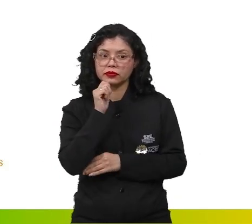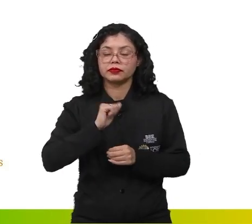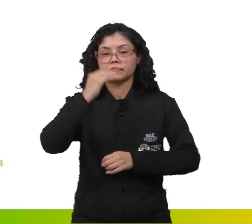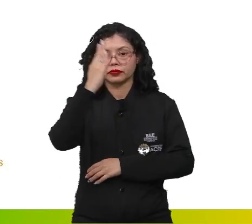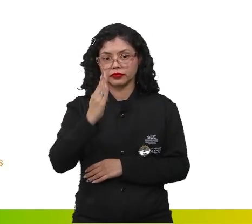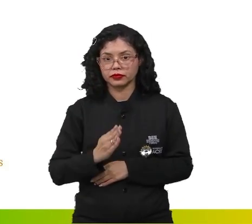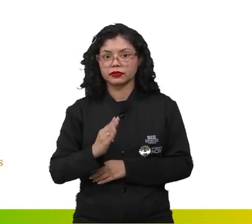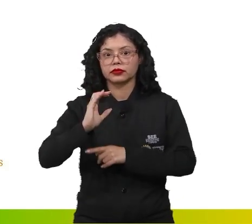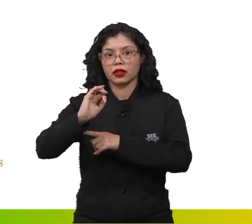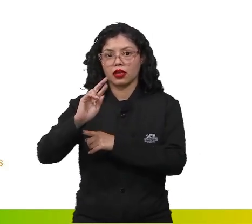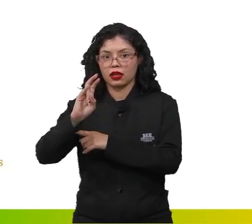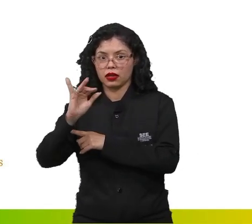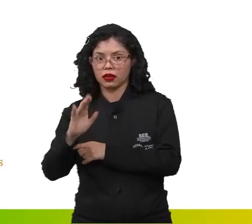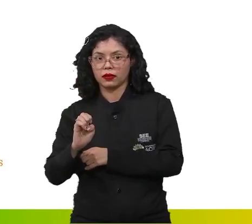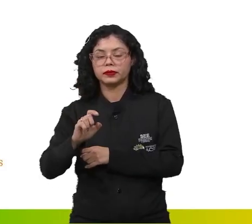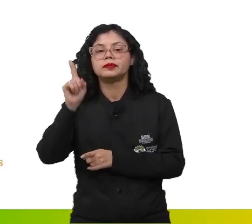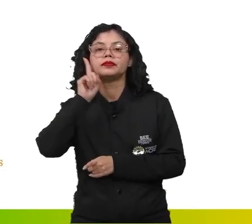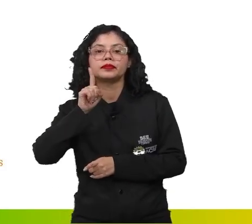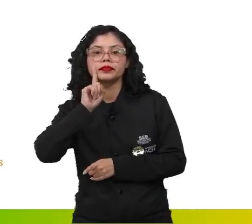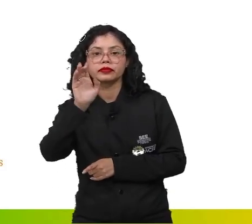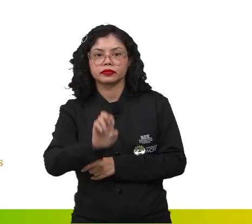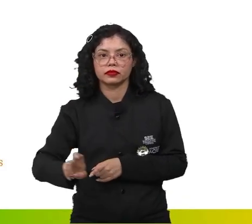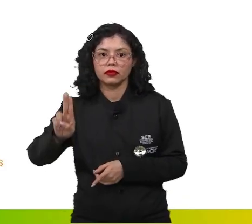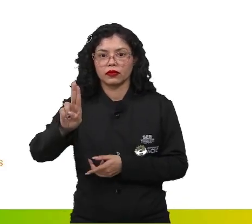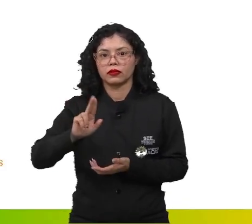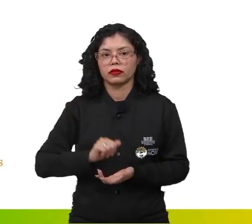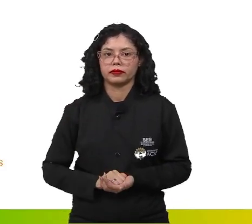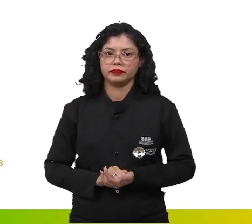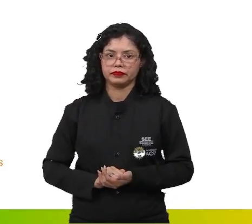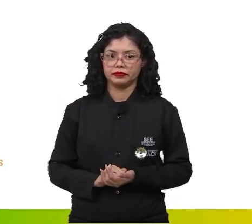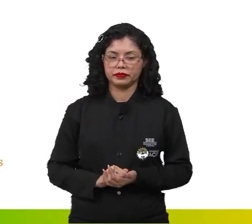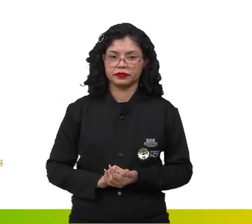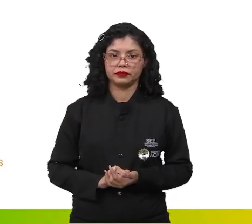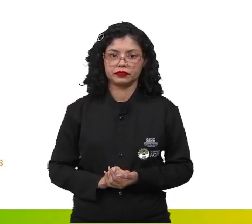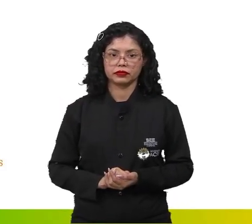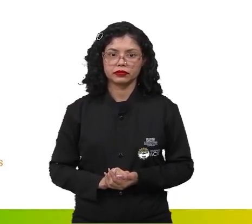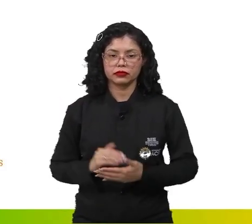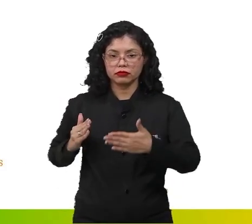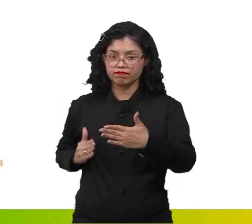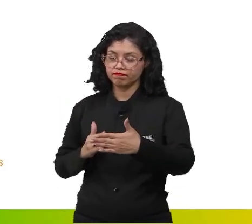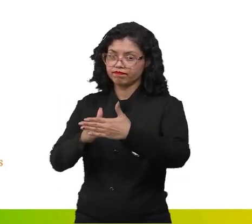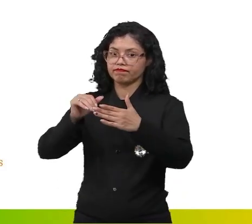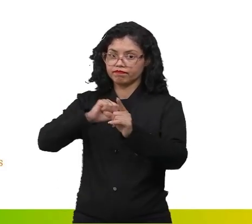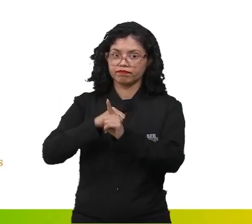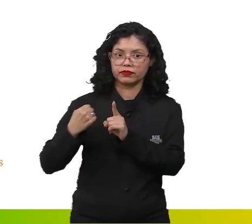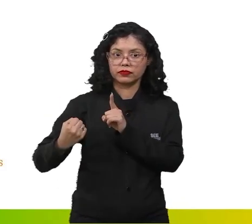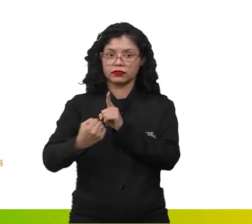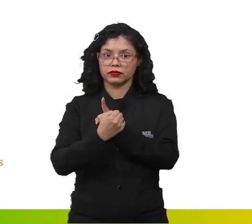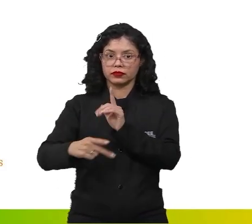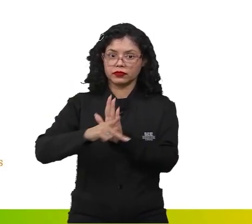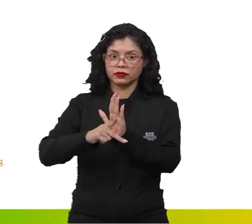Brasil, Caribe, Estados Unidos e até a Europa, com impactos sociais e